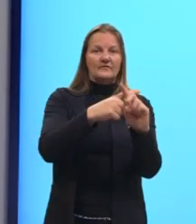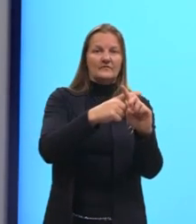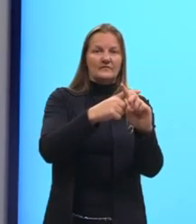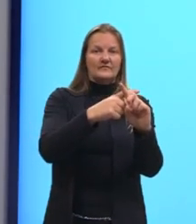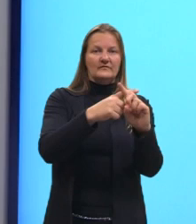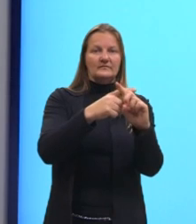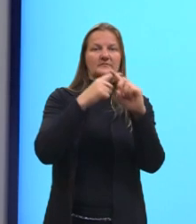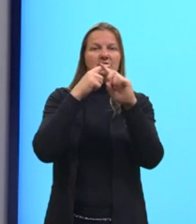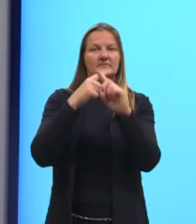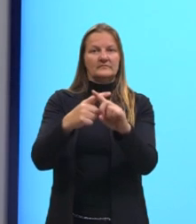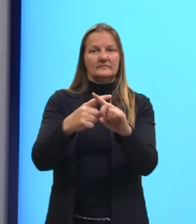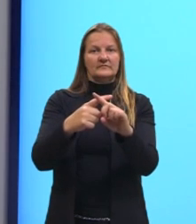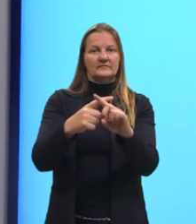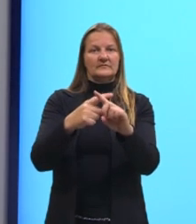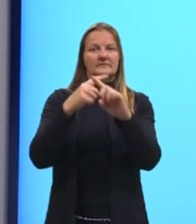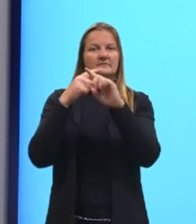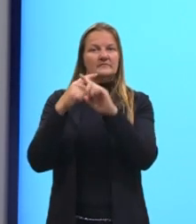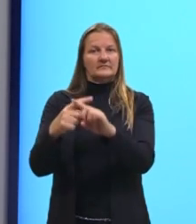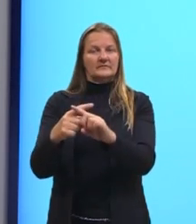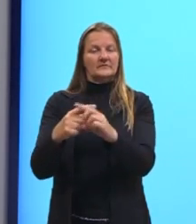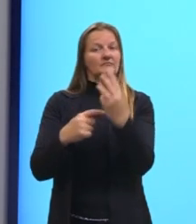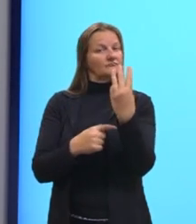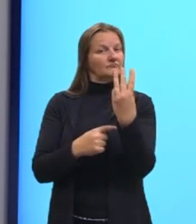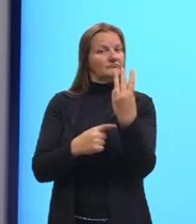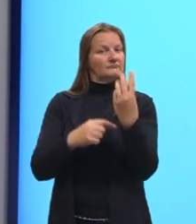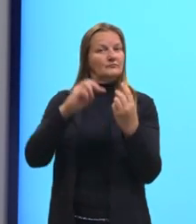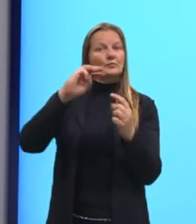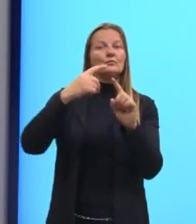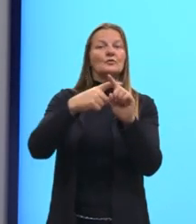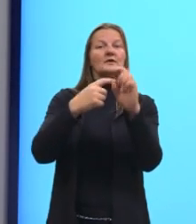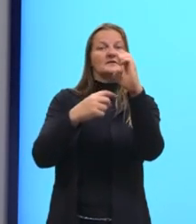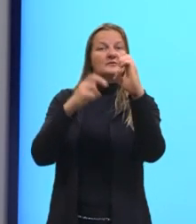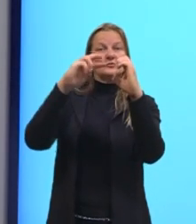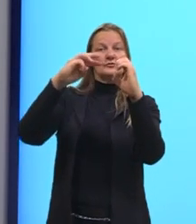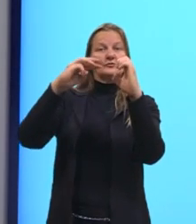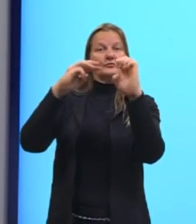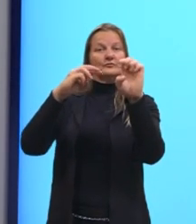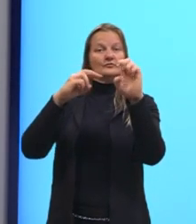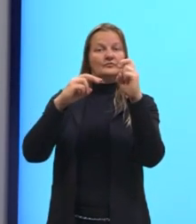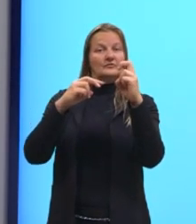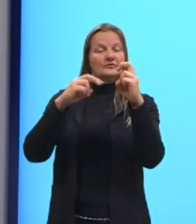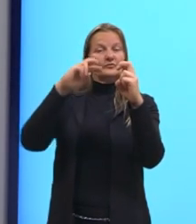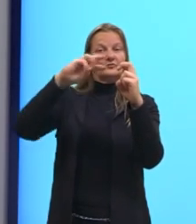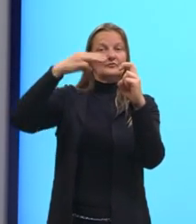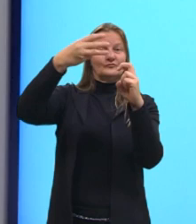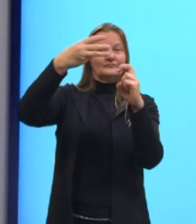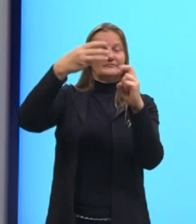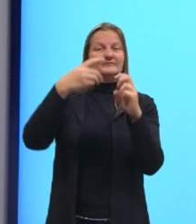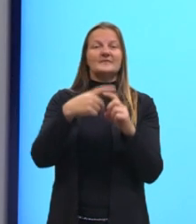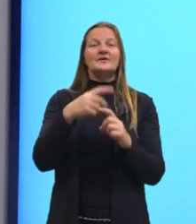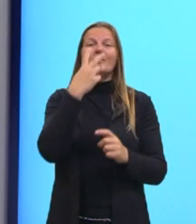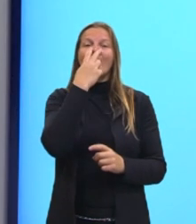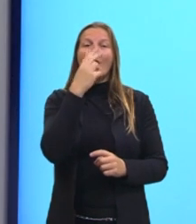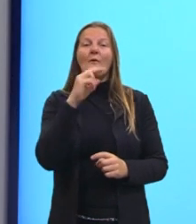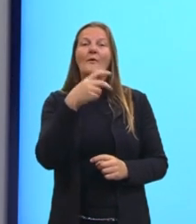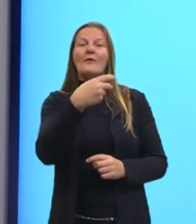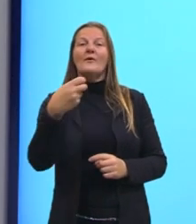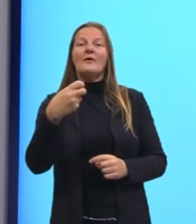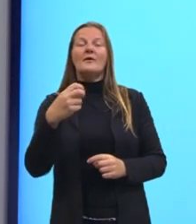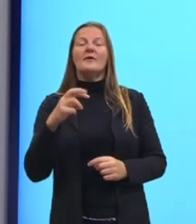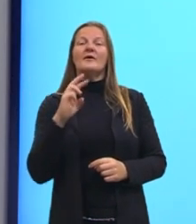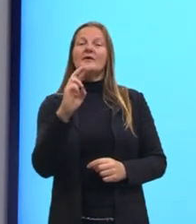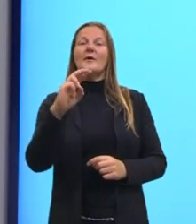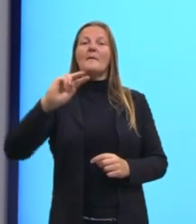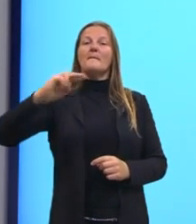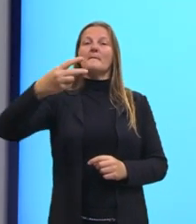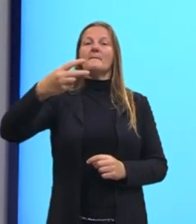5 x 5 x 5 O resultado é chamado de potência então